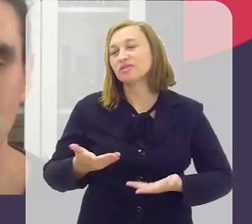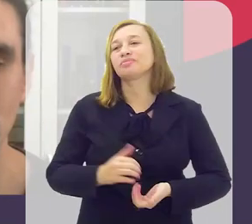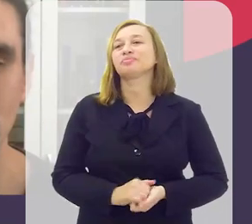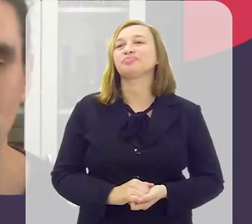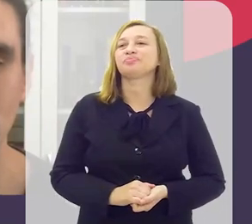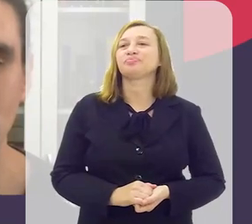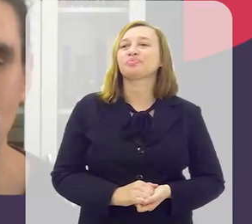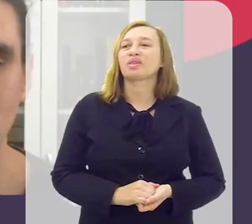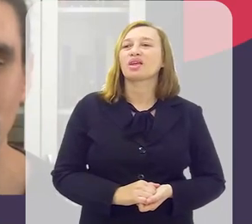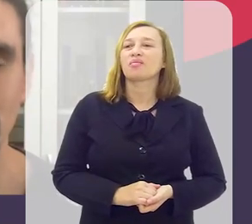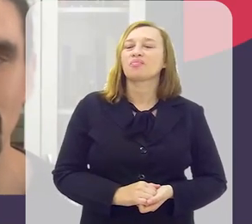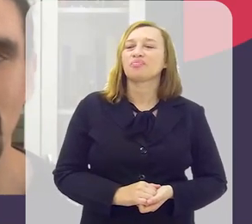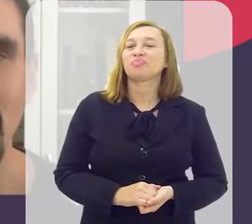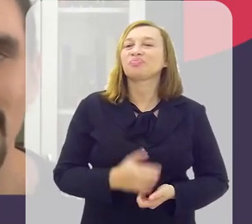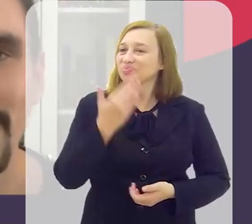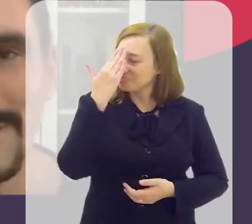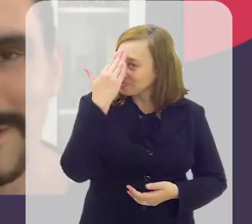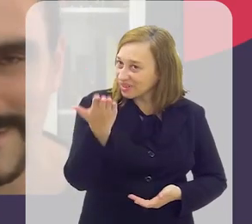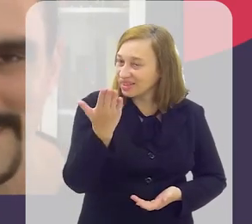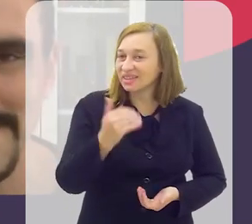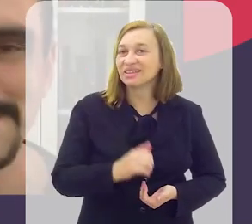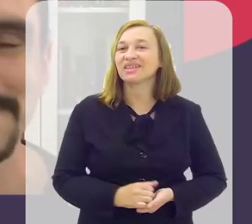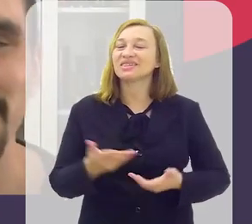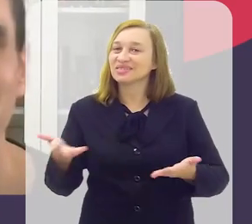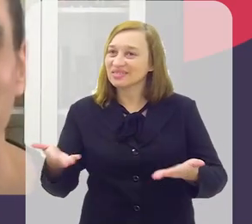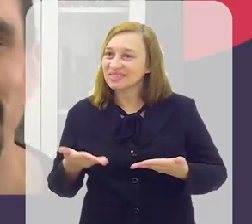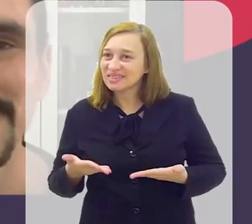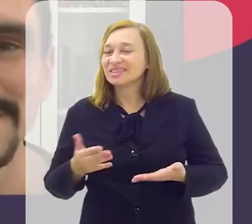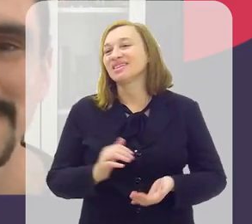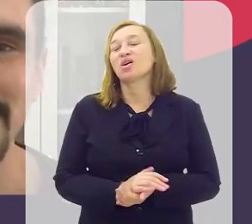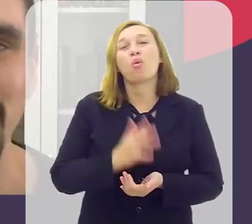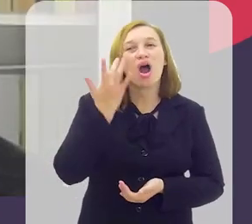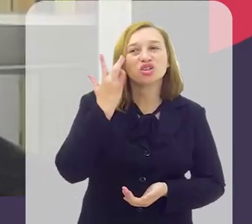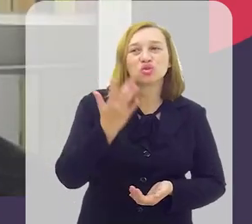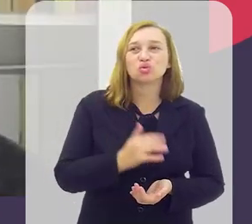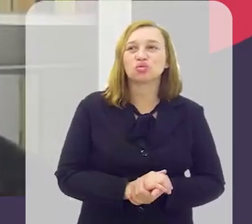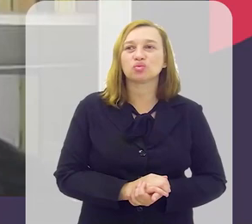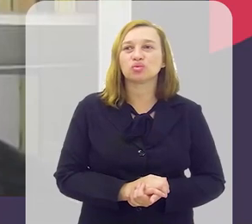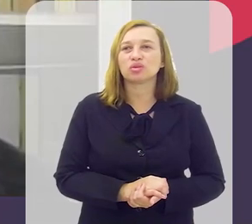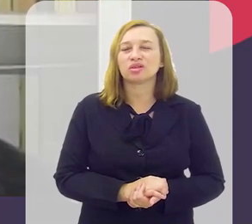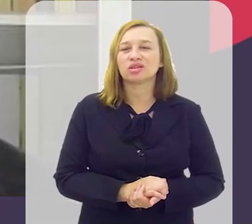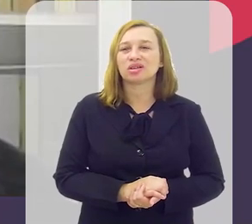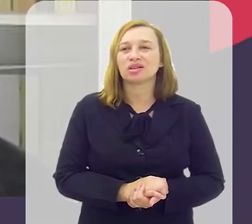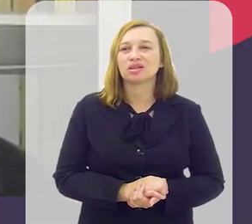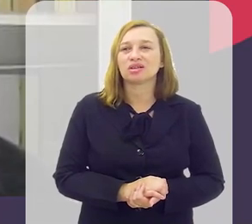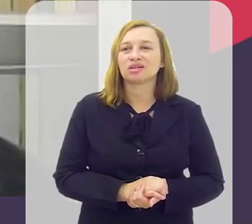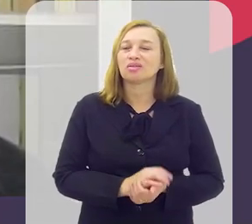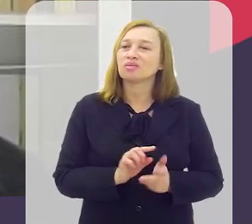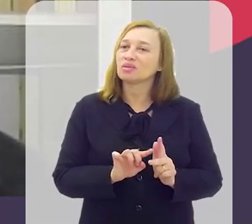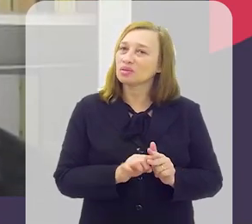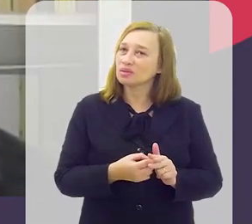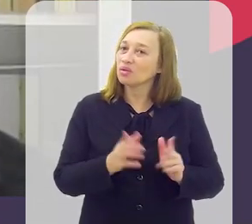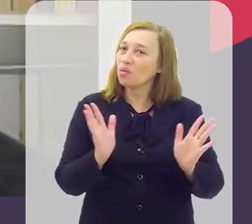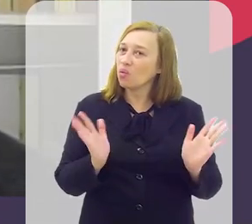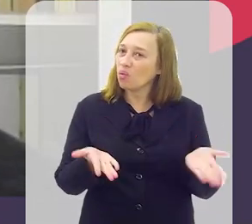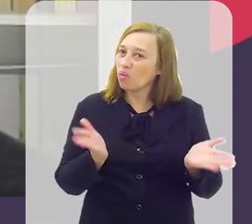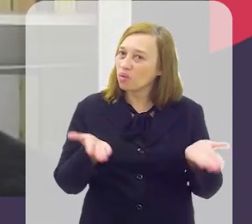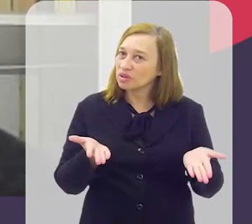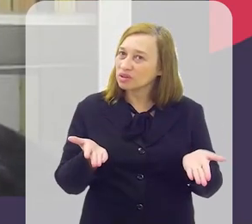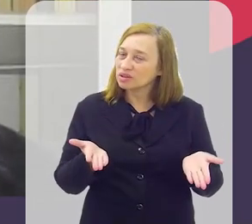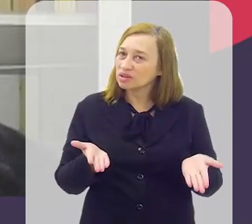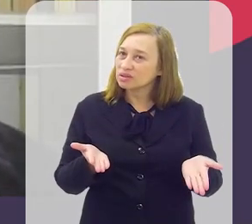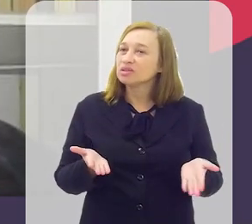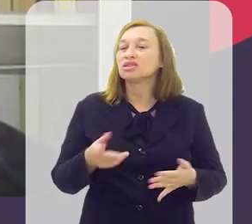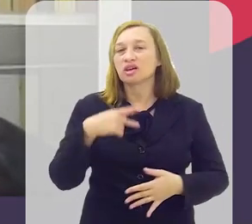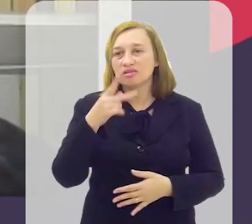vez a sua presença. Eu agradeço o convite e eu acho que a regulamentação